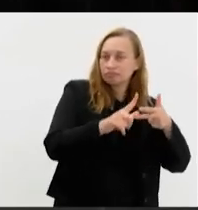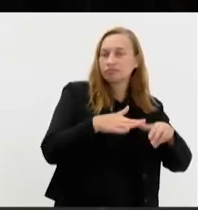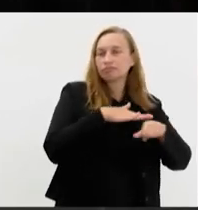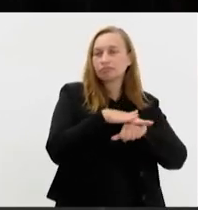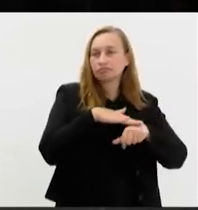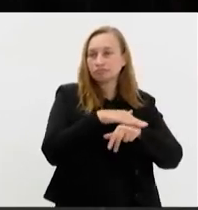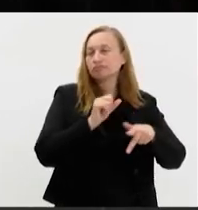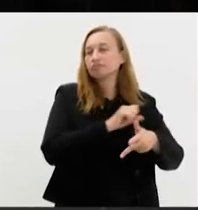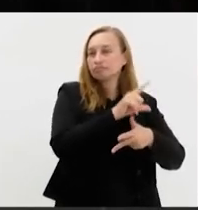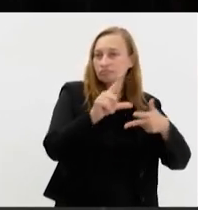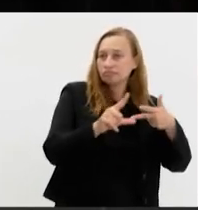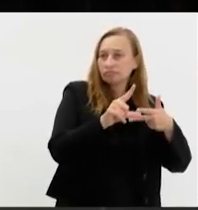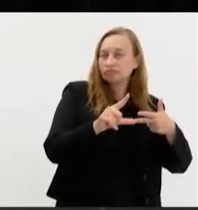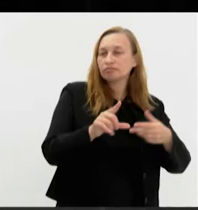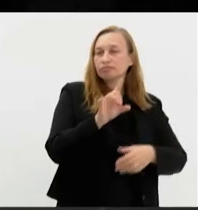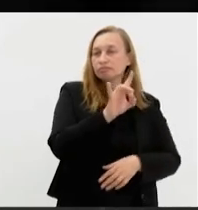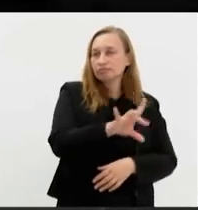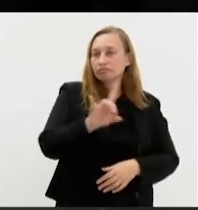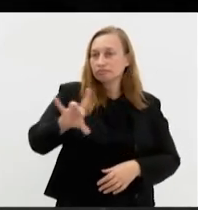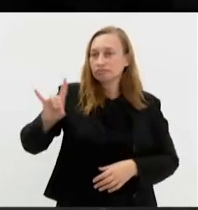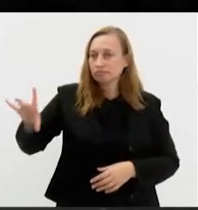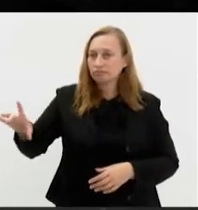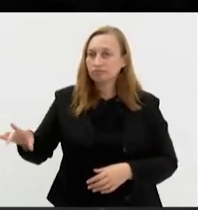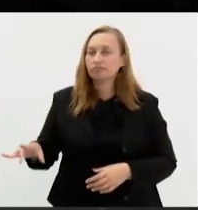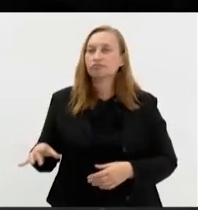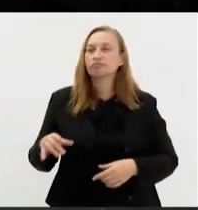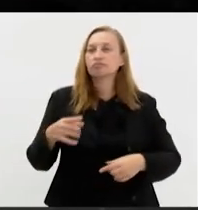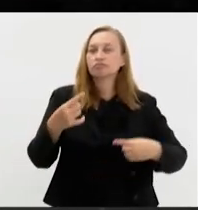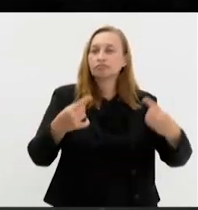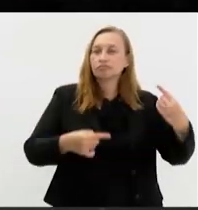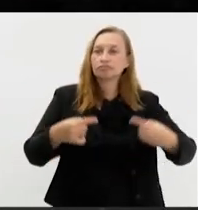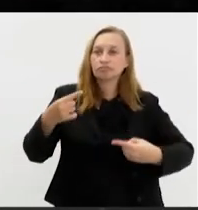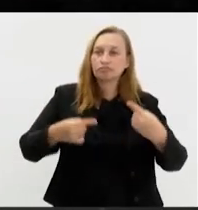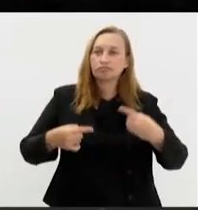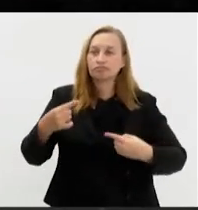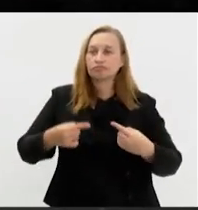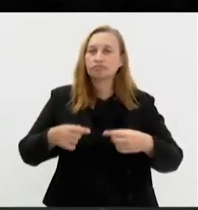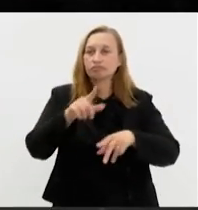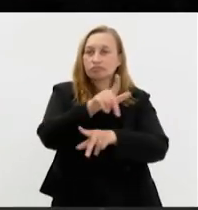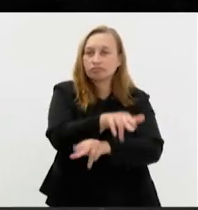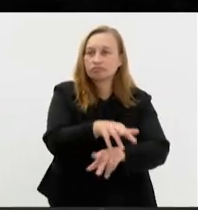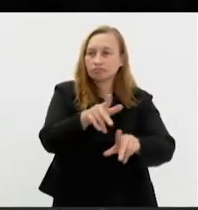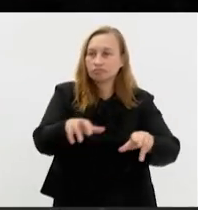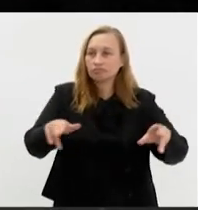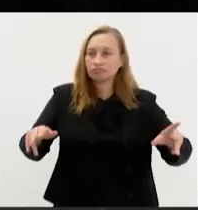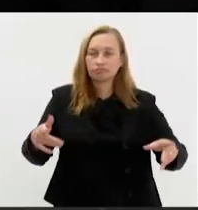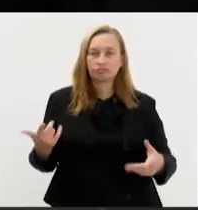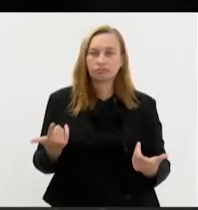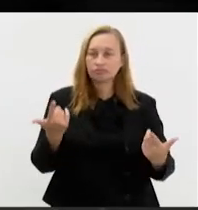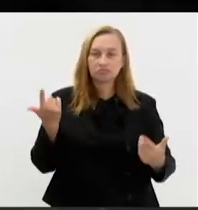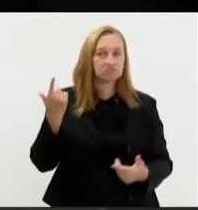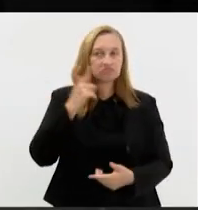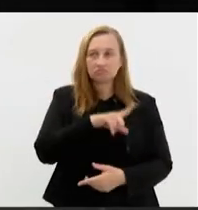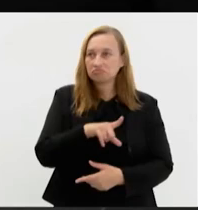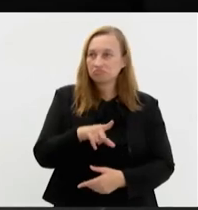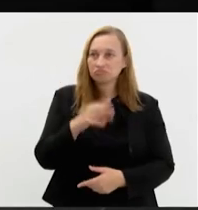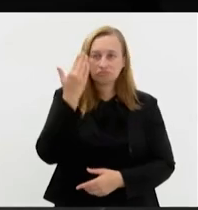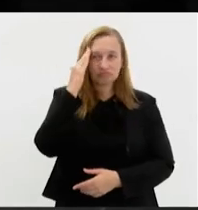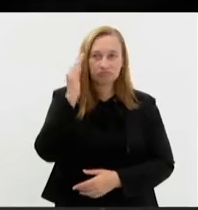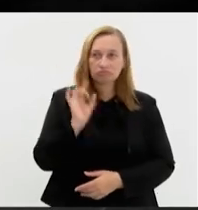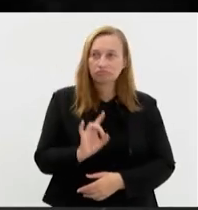um discurso completamente dispare né um do outro e não conseguem chegar um comum eu